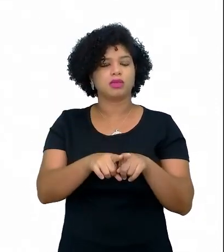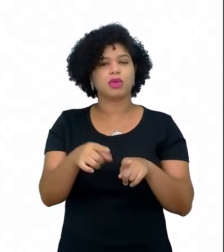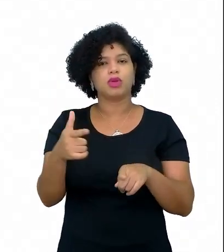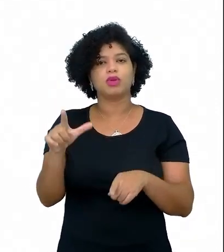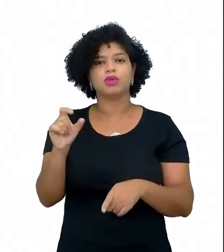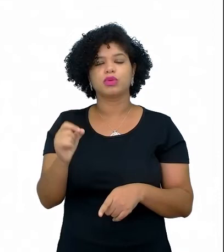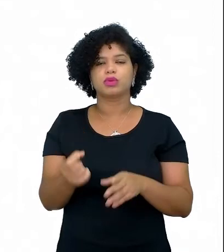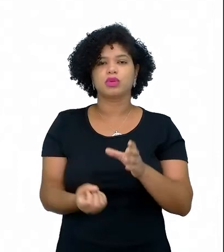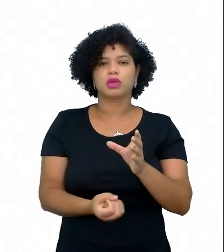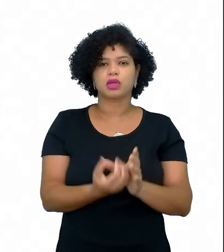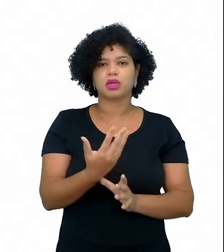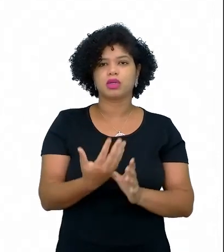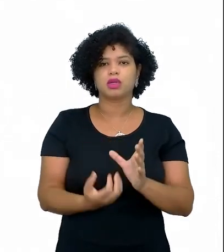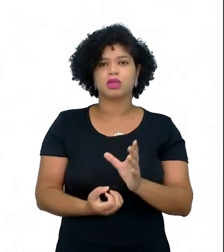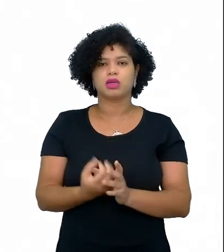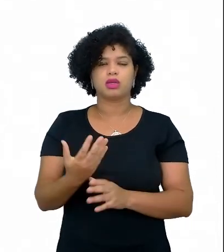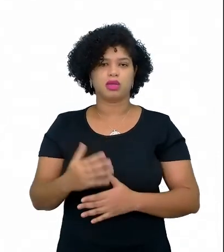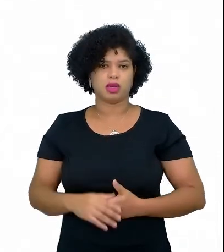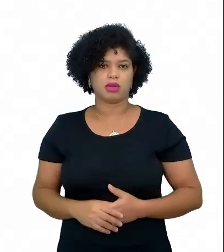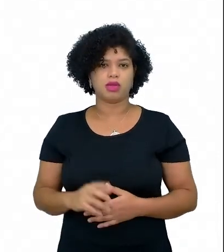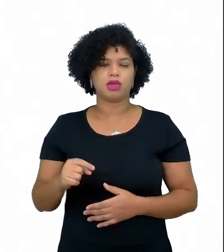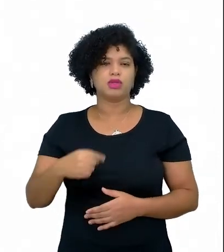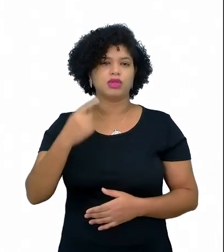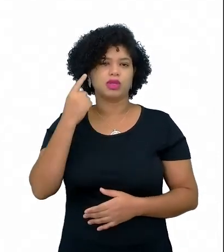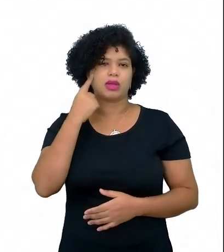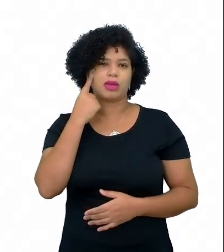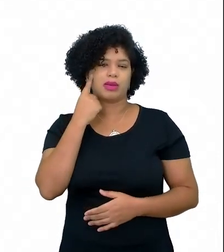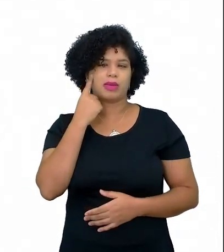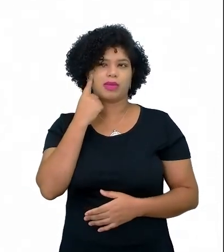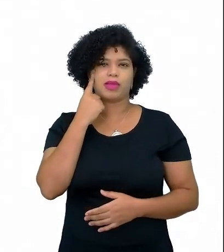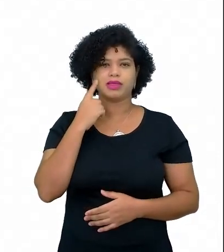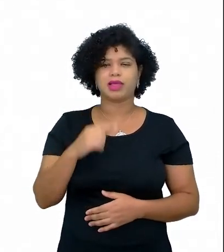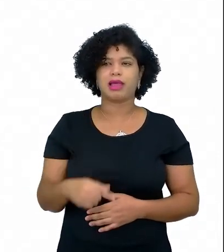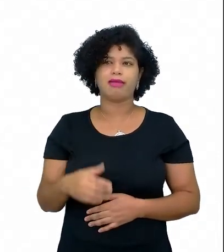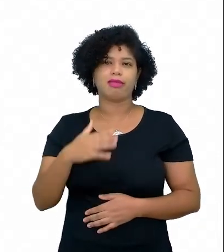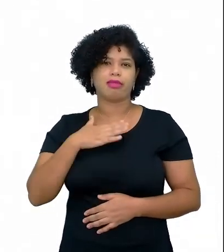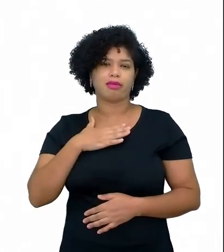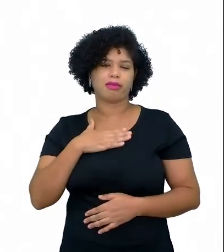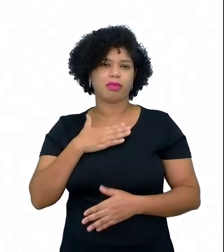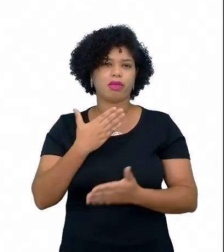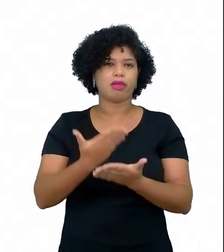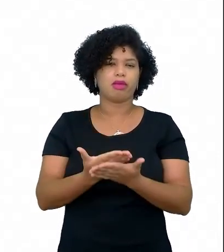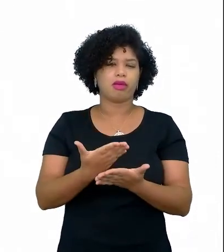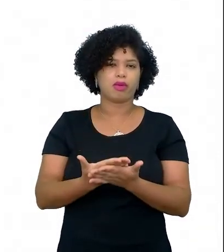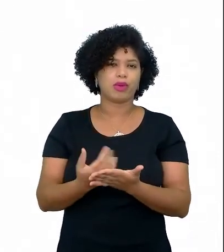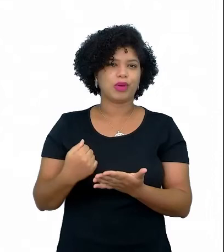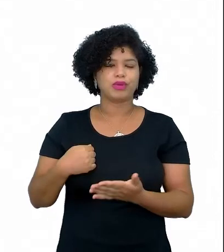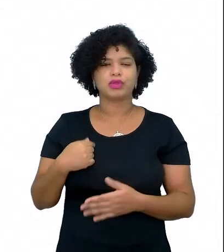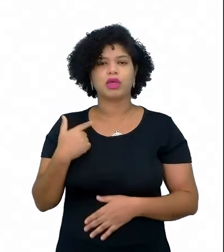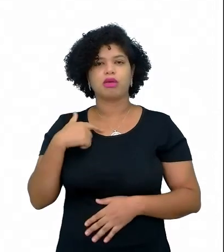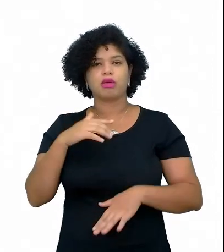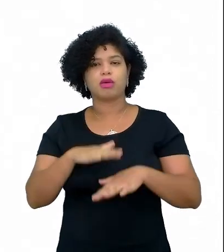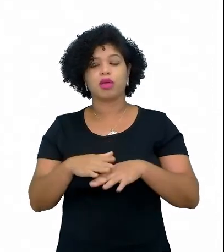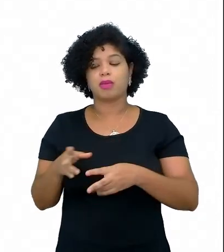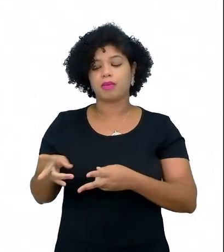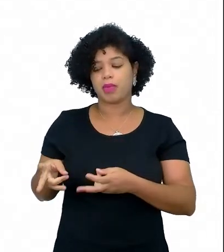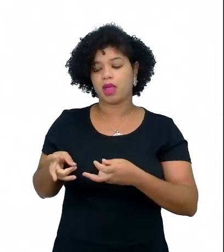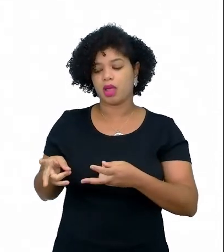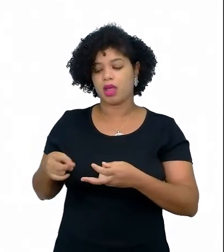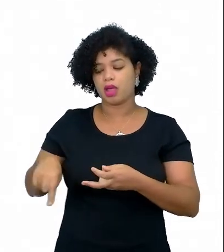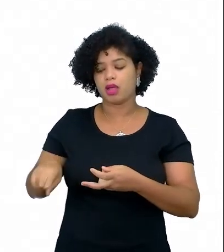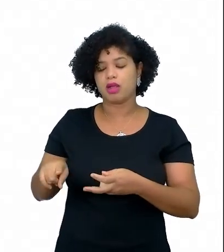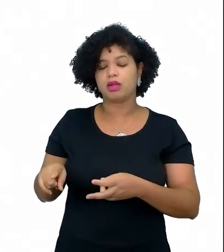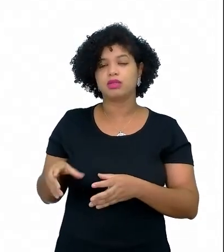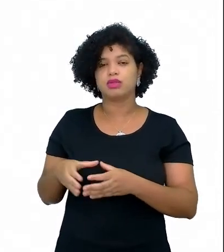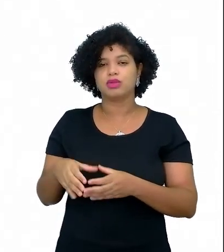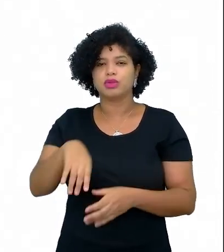elaborar. Nós nunca vamos pensar assim, não, eu na minha aula, como professor, eu consigo ver se o meu aluno consegue elaborar,